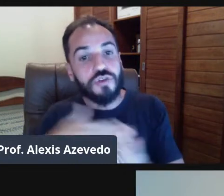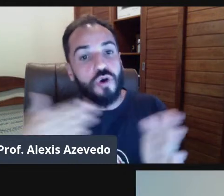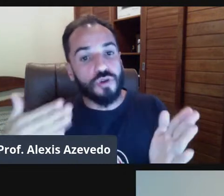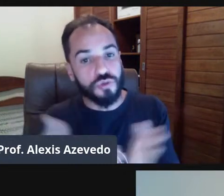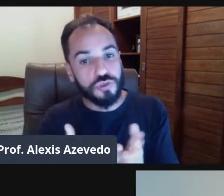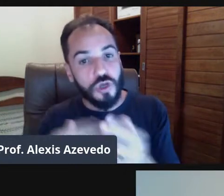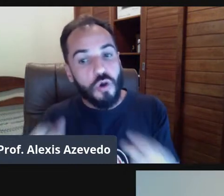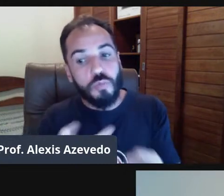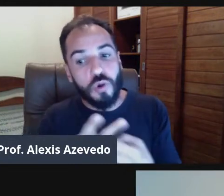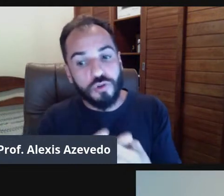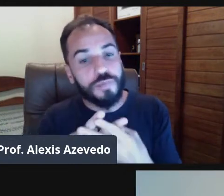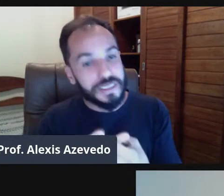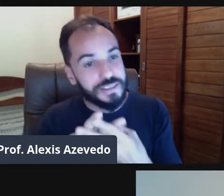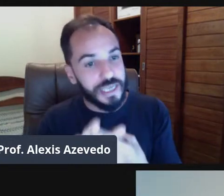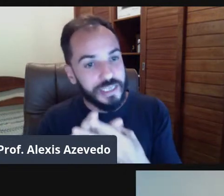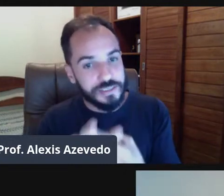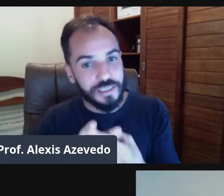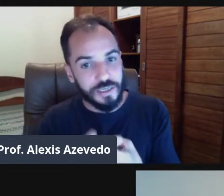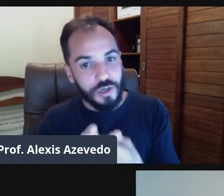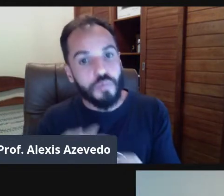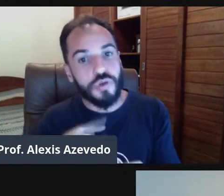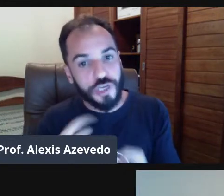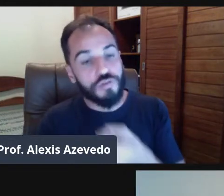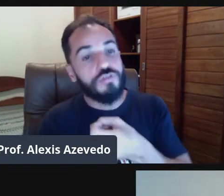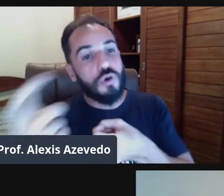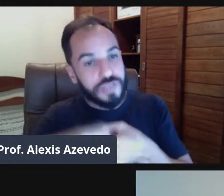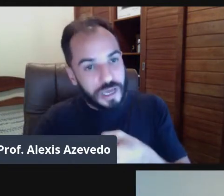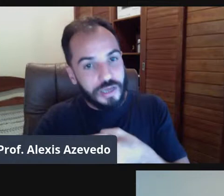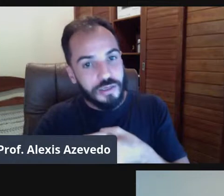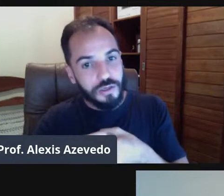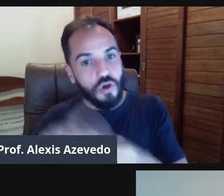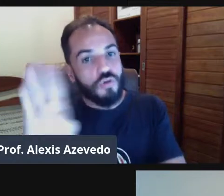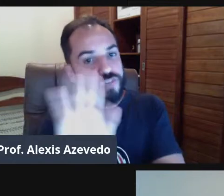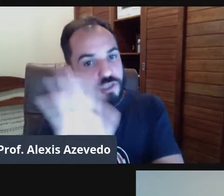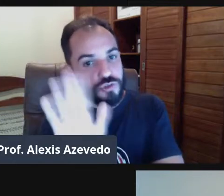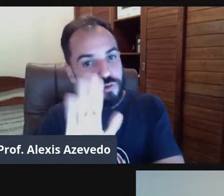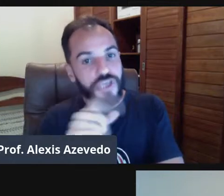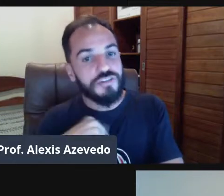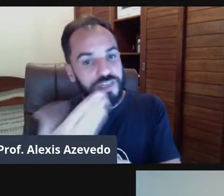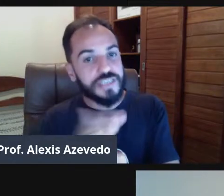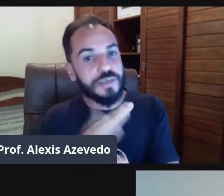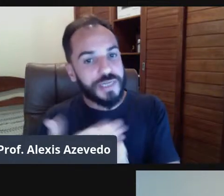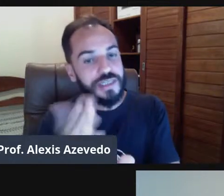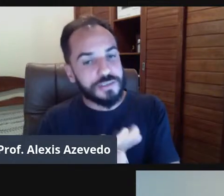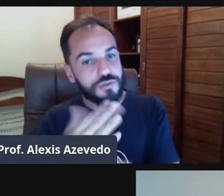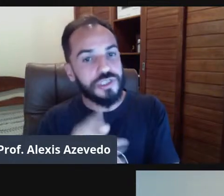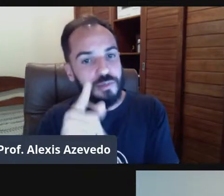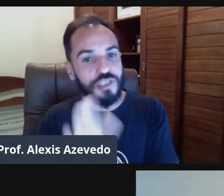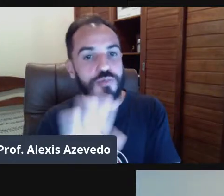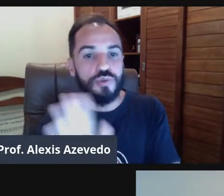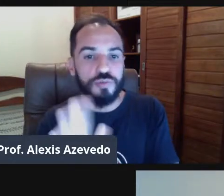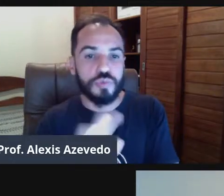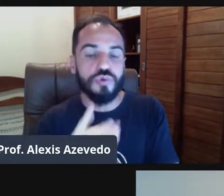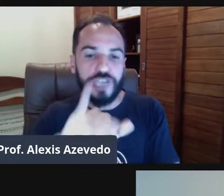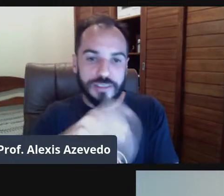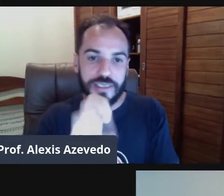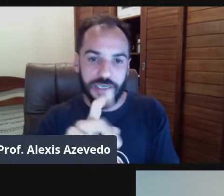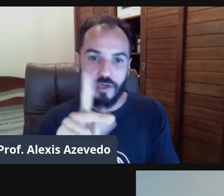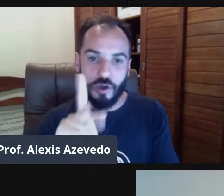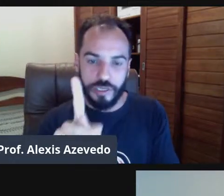a todos um pouco de paciência, porque eu vou voltar o vídeo e fazer a interpretação de Libras para